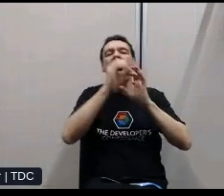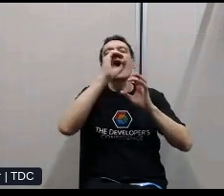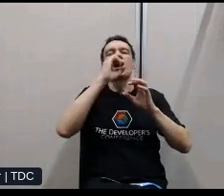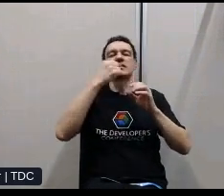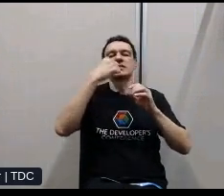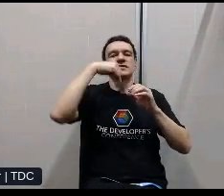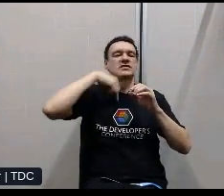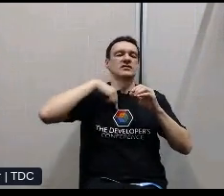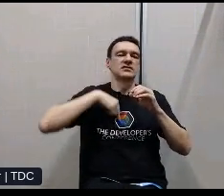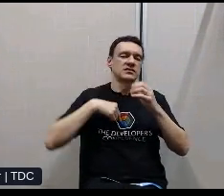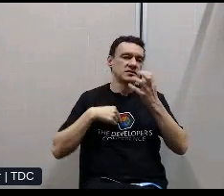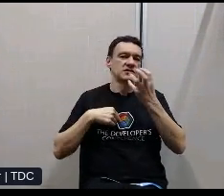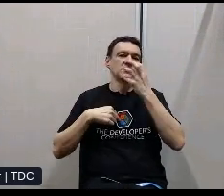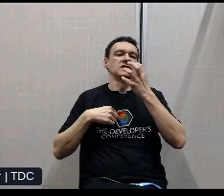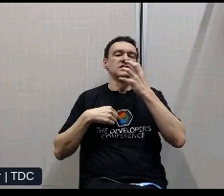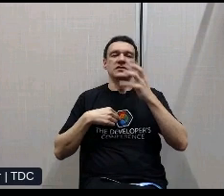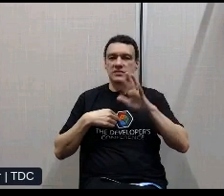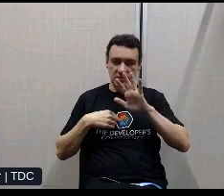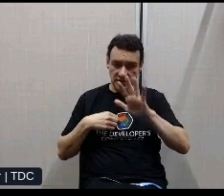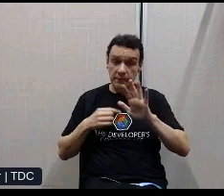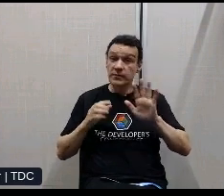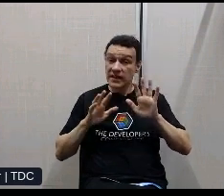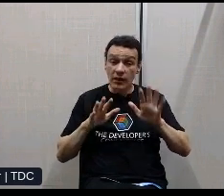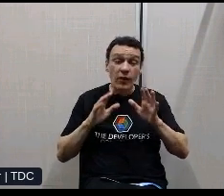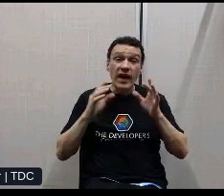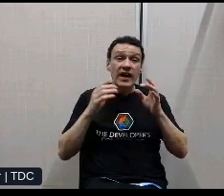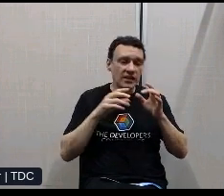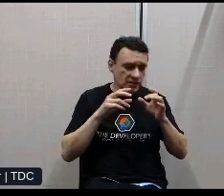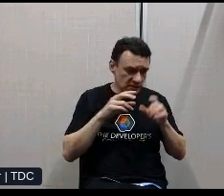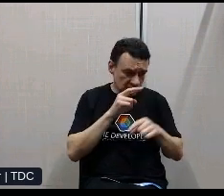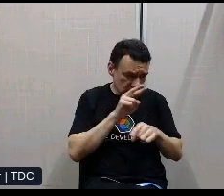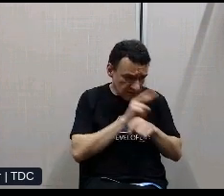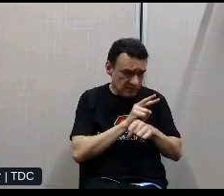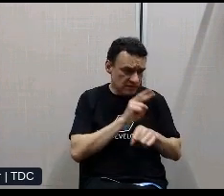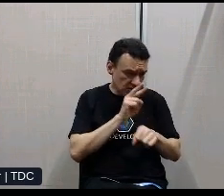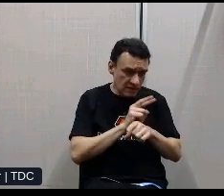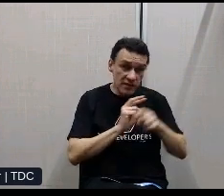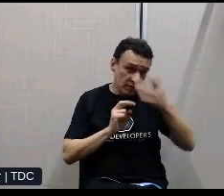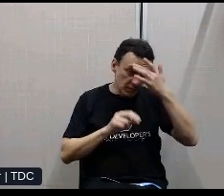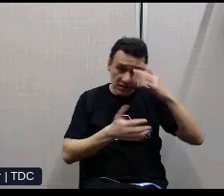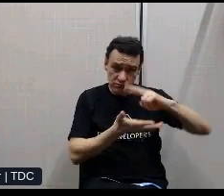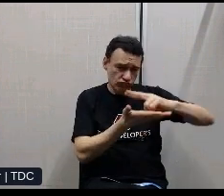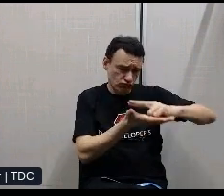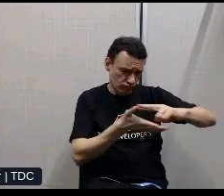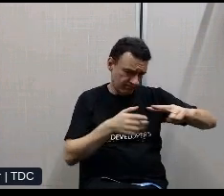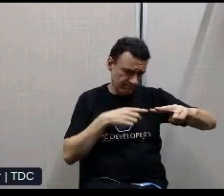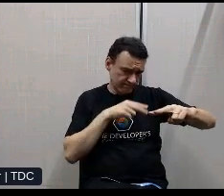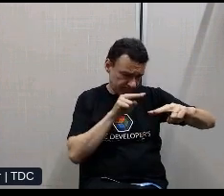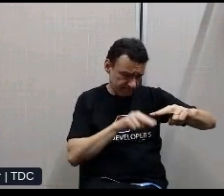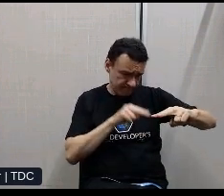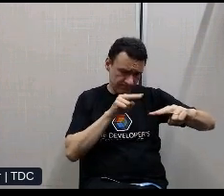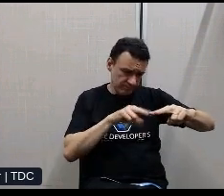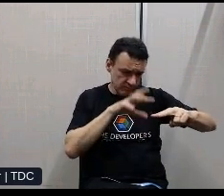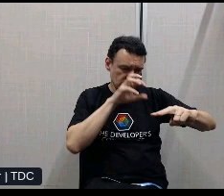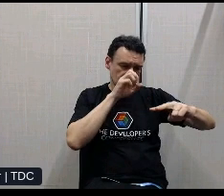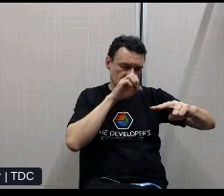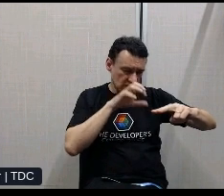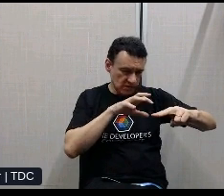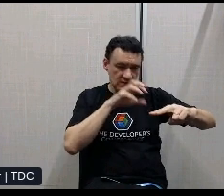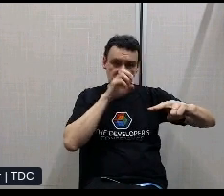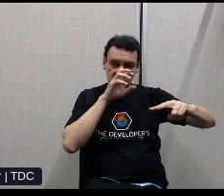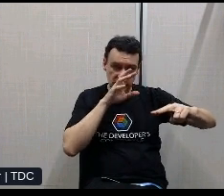sendo coletados, armazenados, para observar o comportamento da pessoa dia a dia. Então, olha quanto estudo